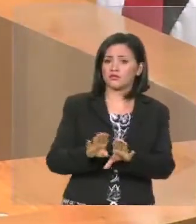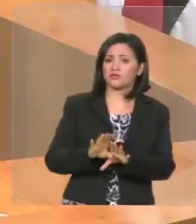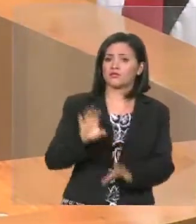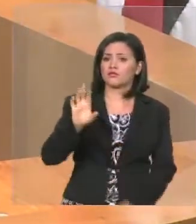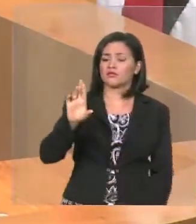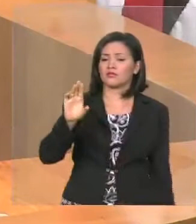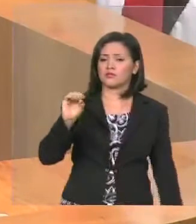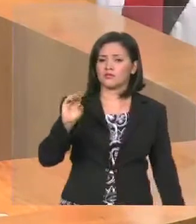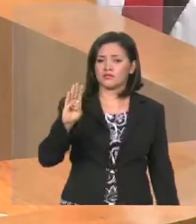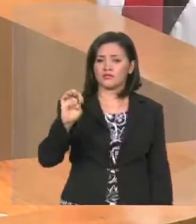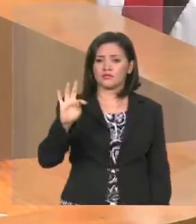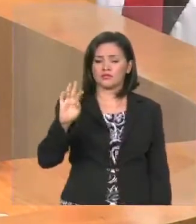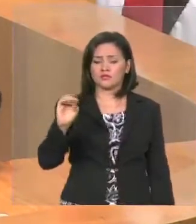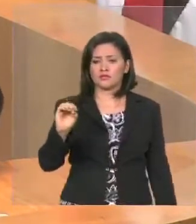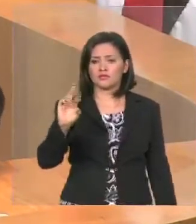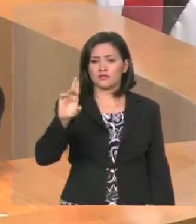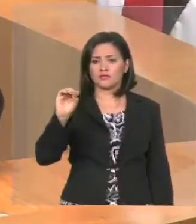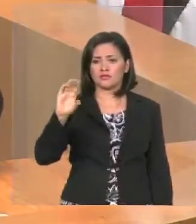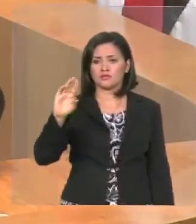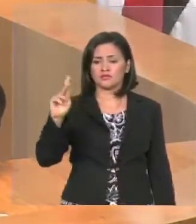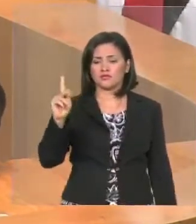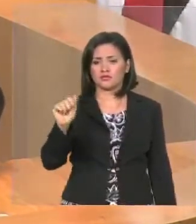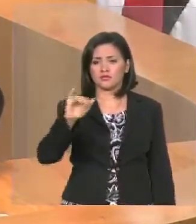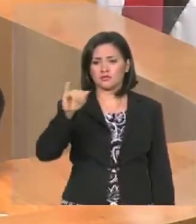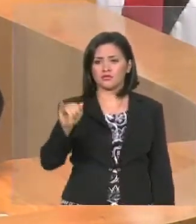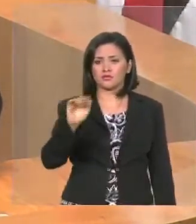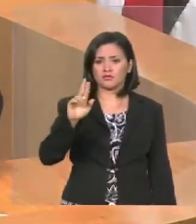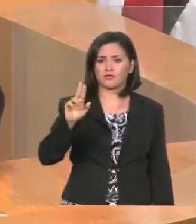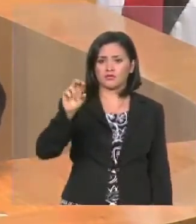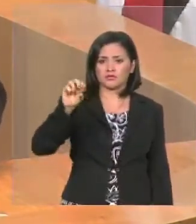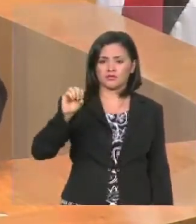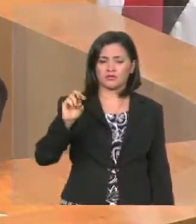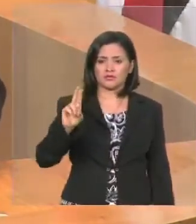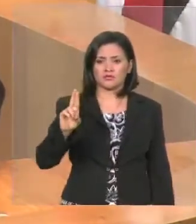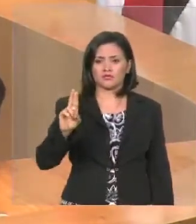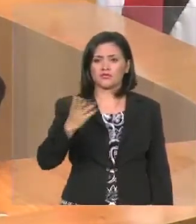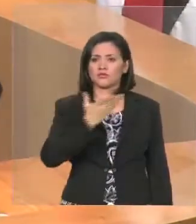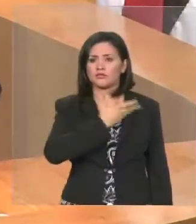amigo, um irmão que eu conquistei,